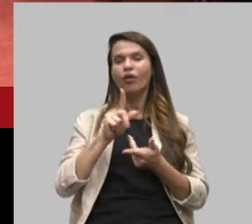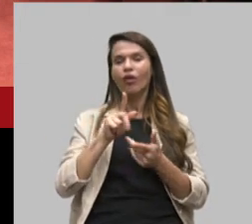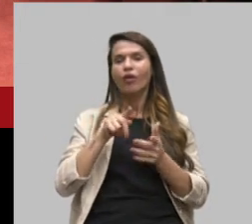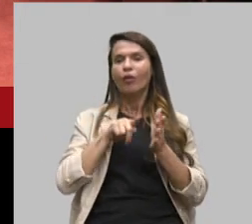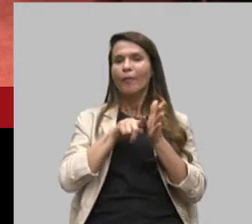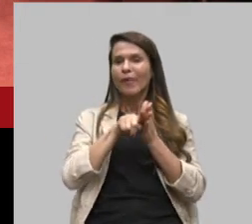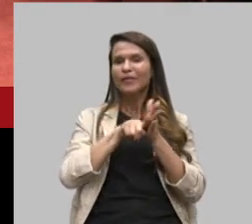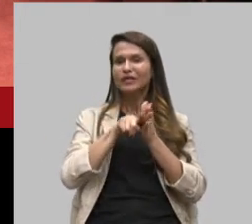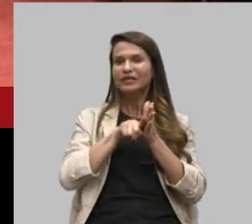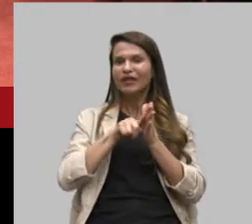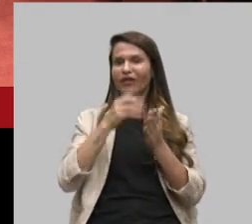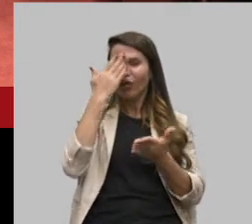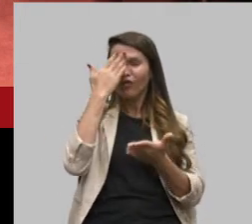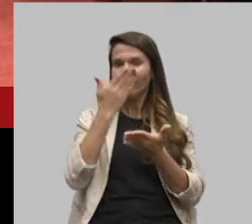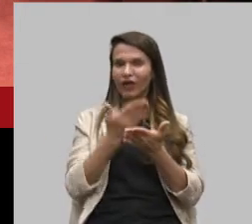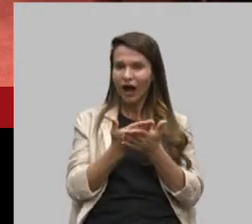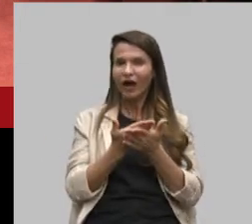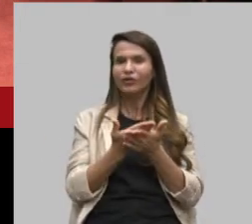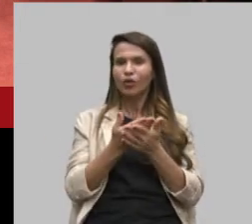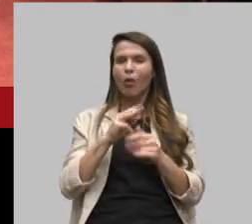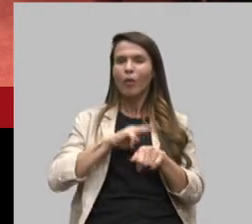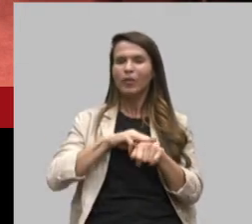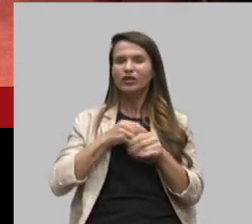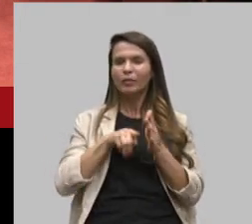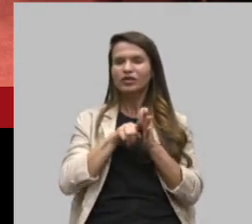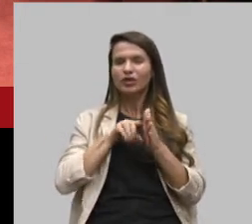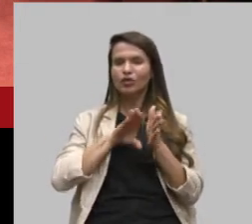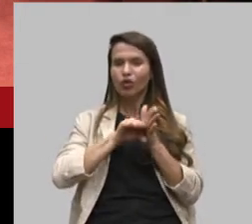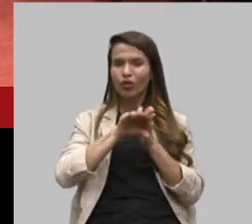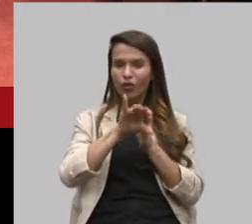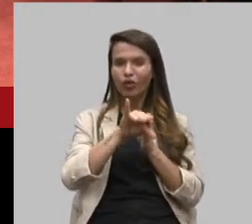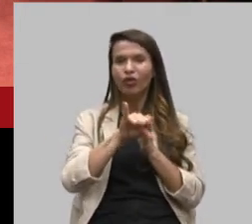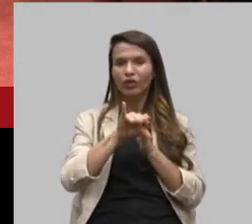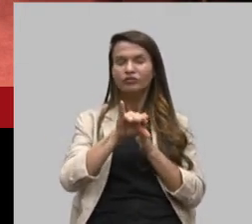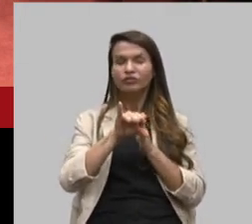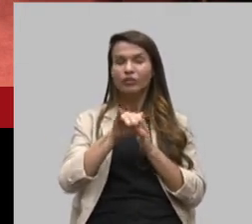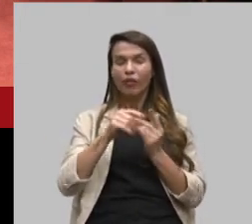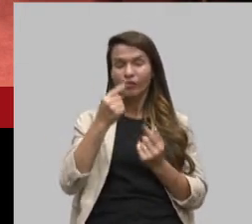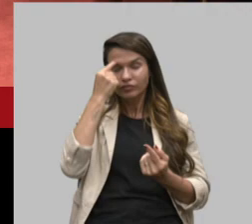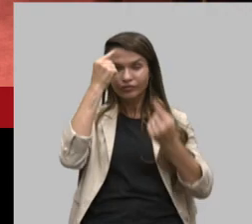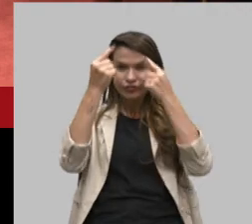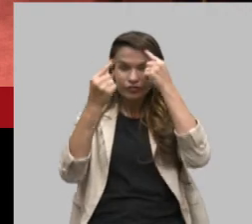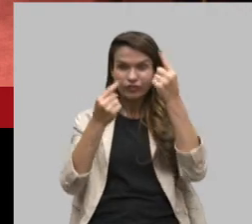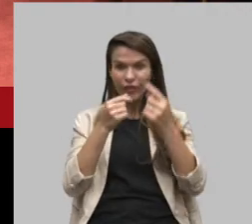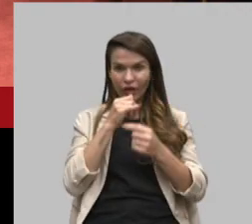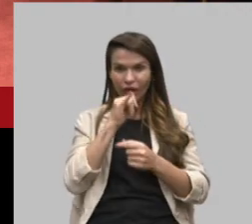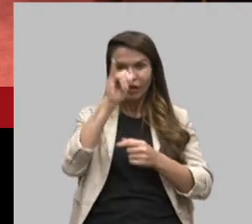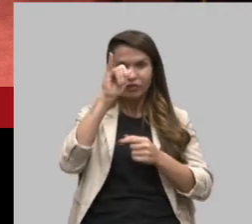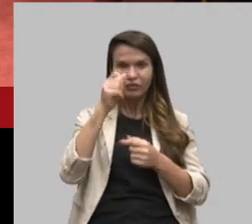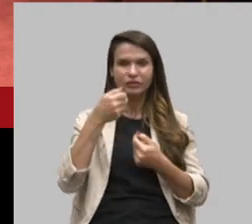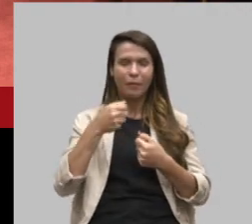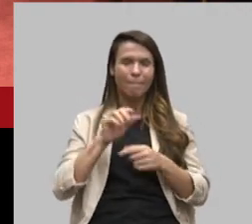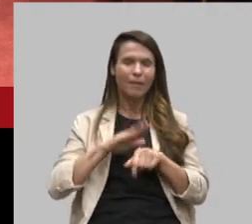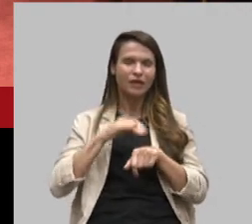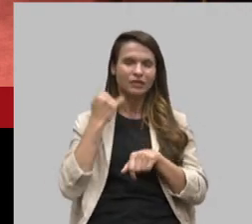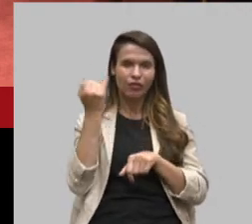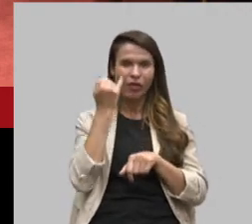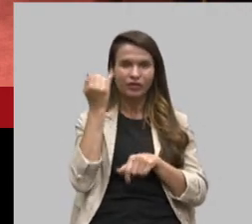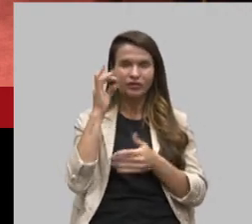Google a educação mediática vem sendo cada vez mais importante nas nossas realidades e a